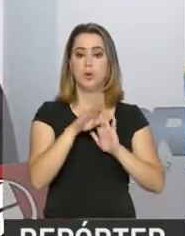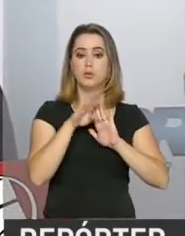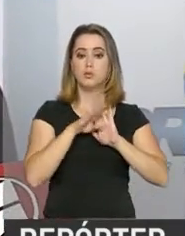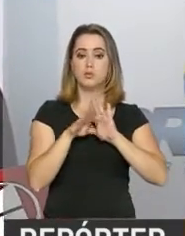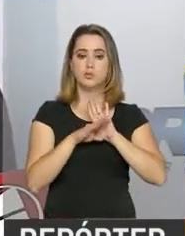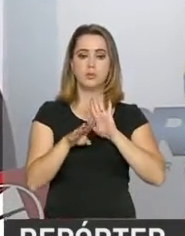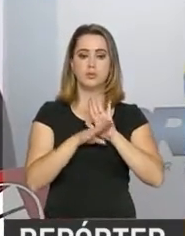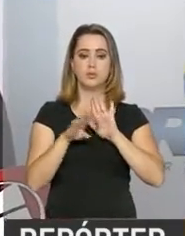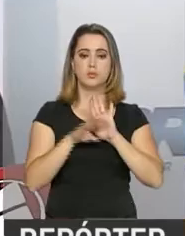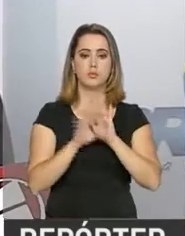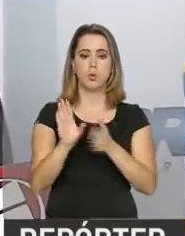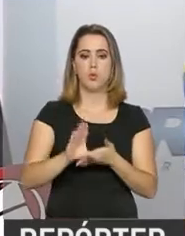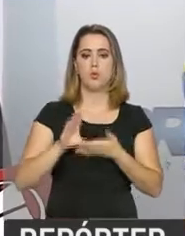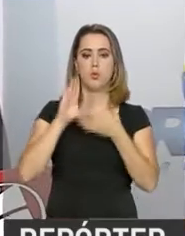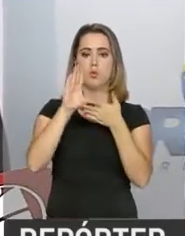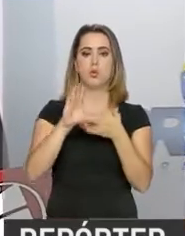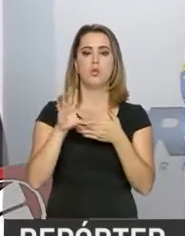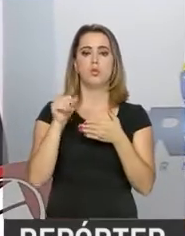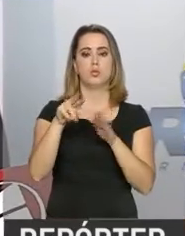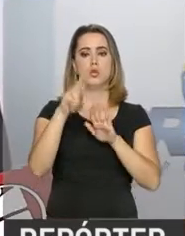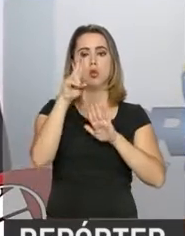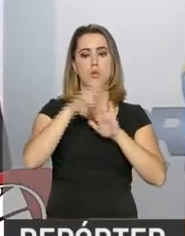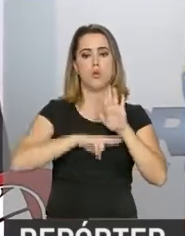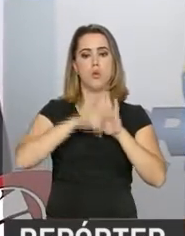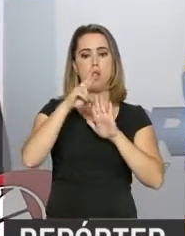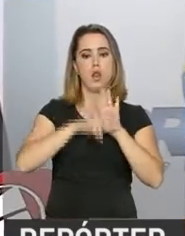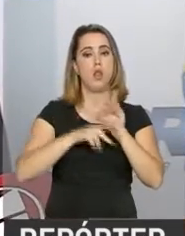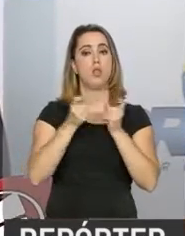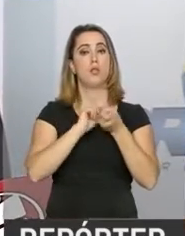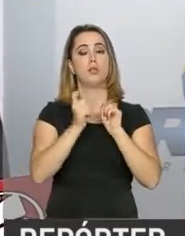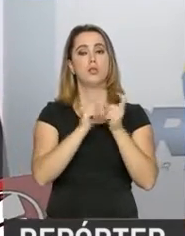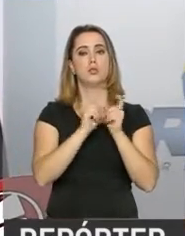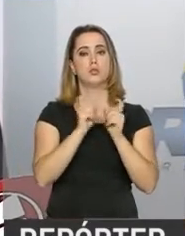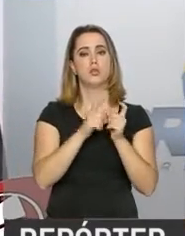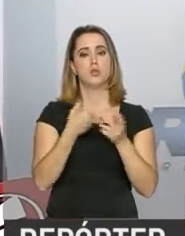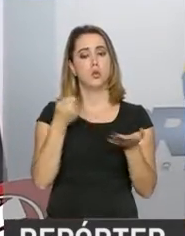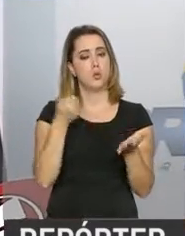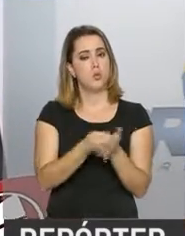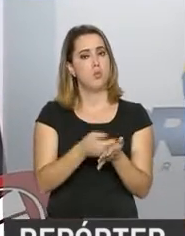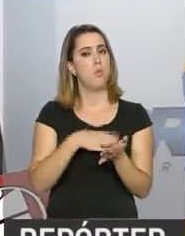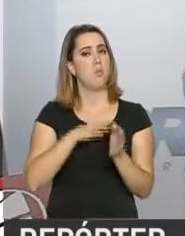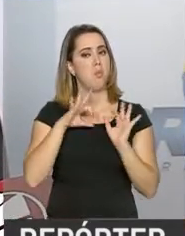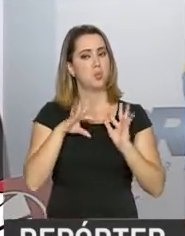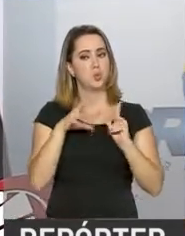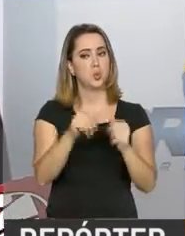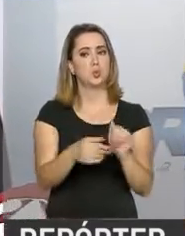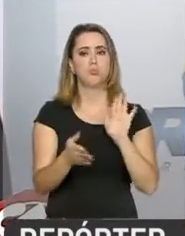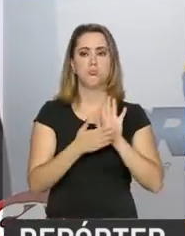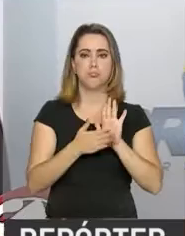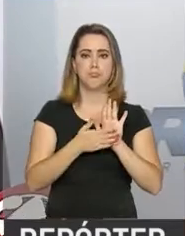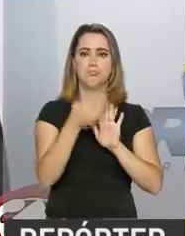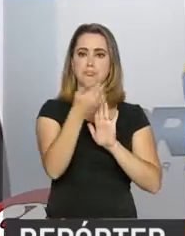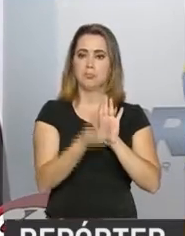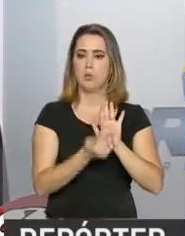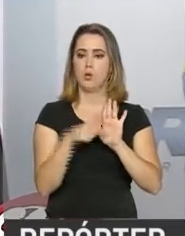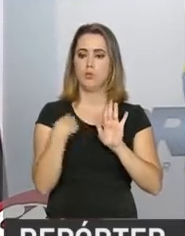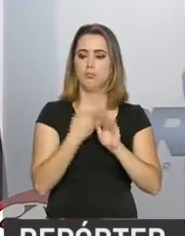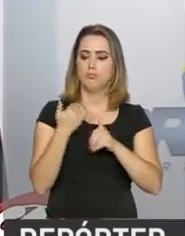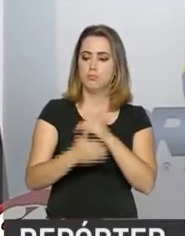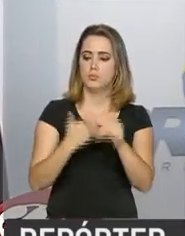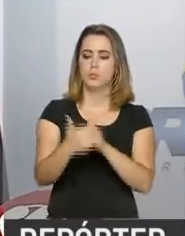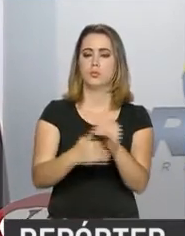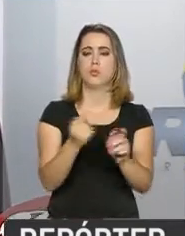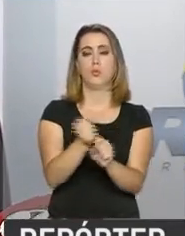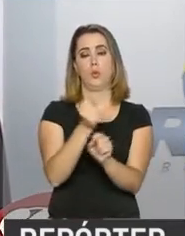com conselhos funcionando o relatório anual de gestão onde se presta conta nós vamos avançar na construção